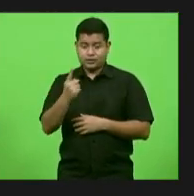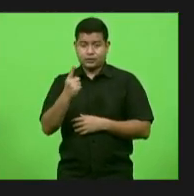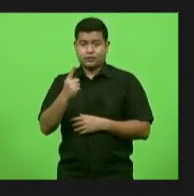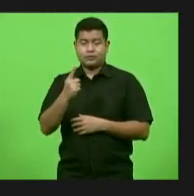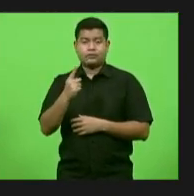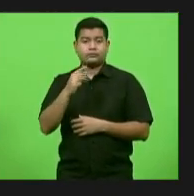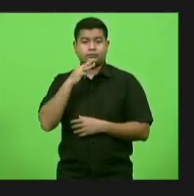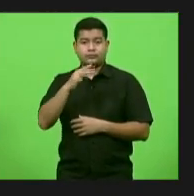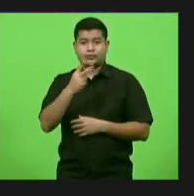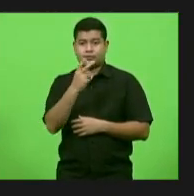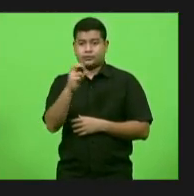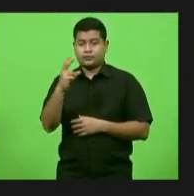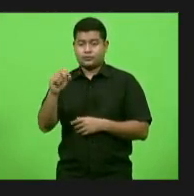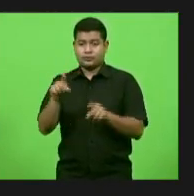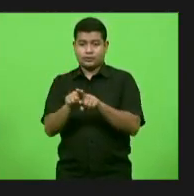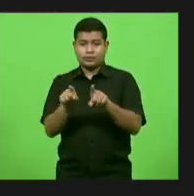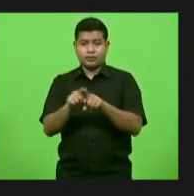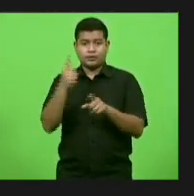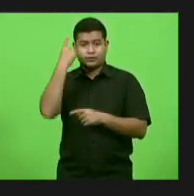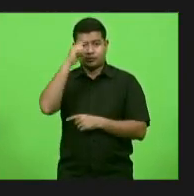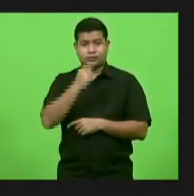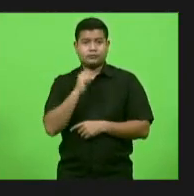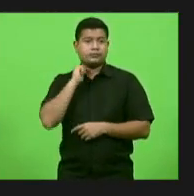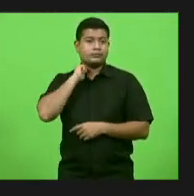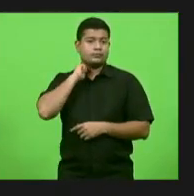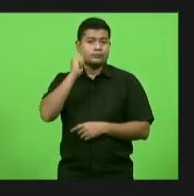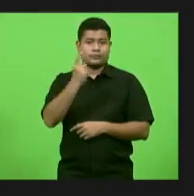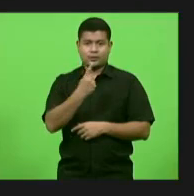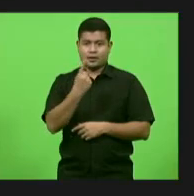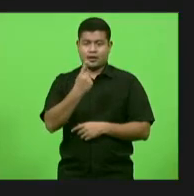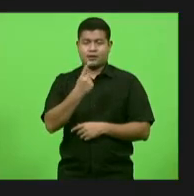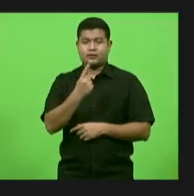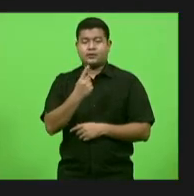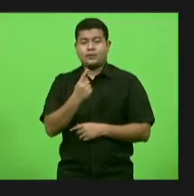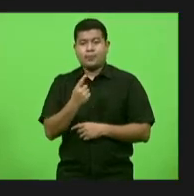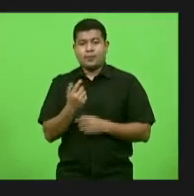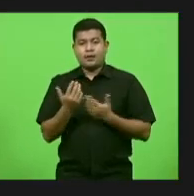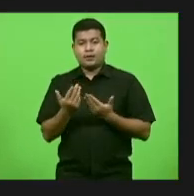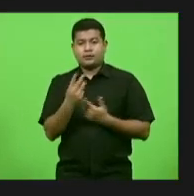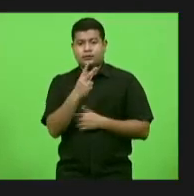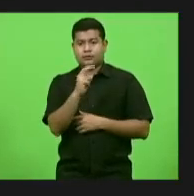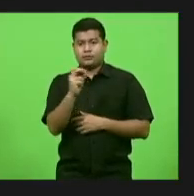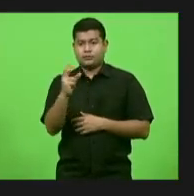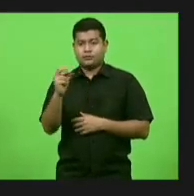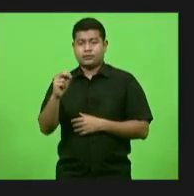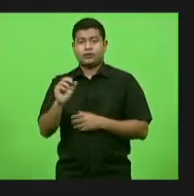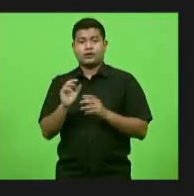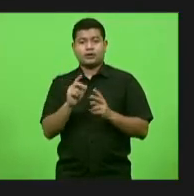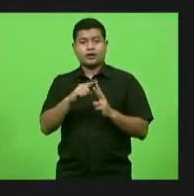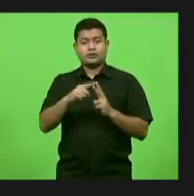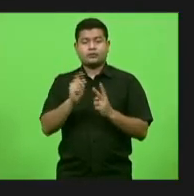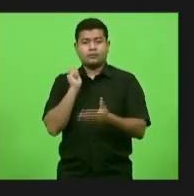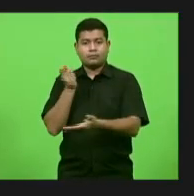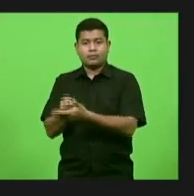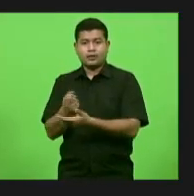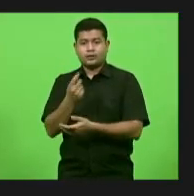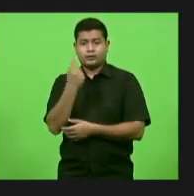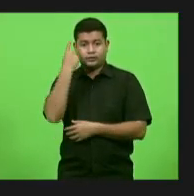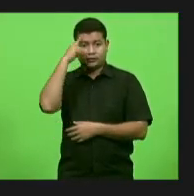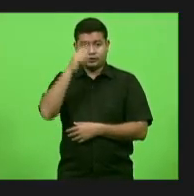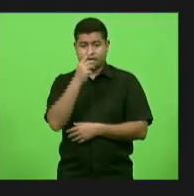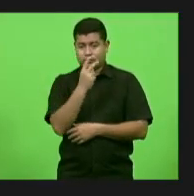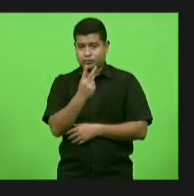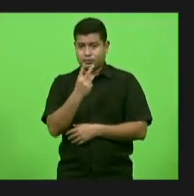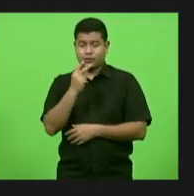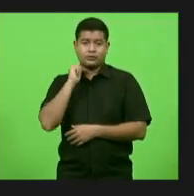31/3/2020 e 1/1/2020, as quais foram liquidadas em 2/2/2020. A questão referente